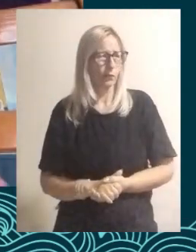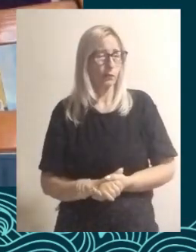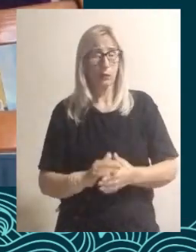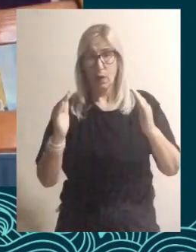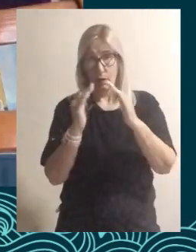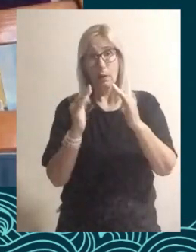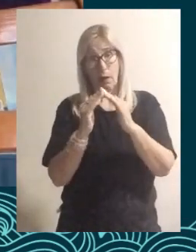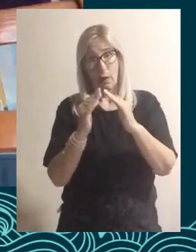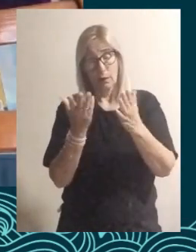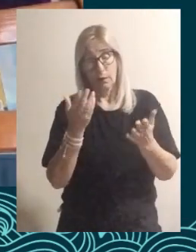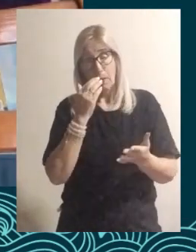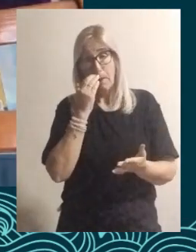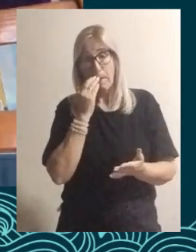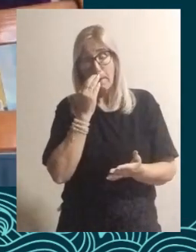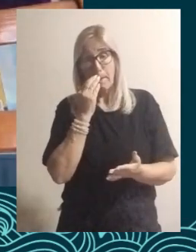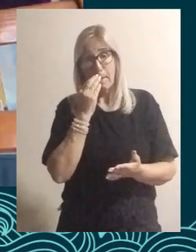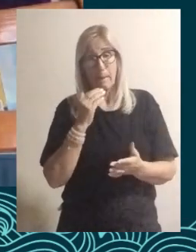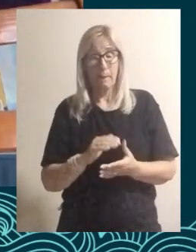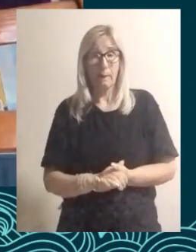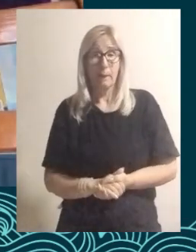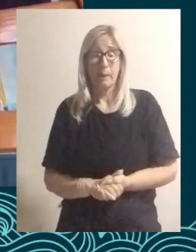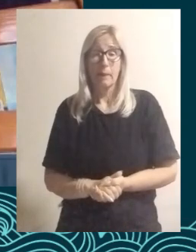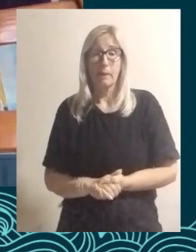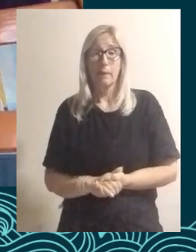parque, ter casa, né?